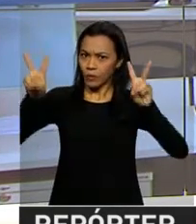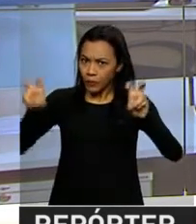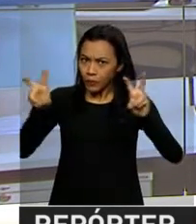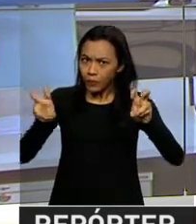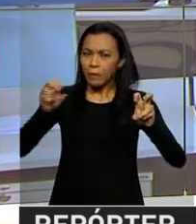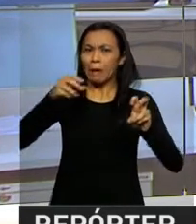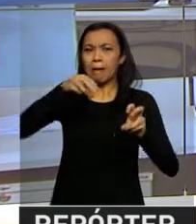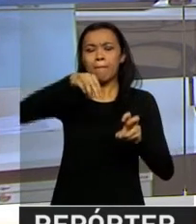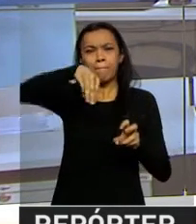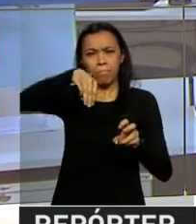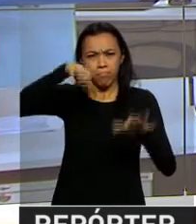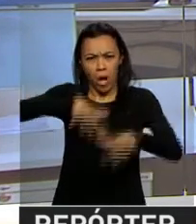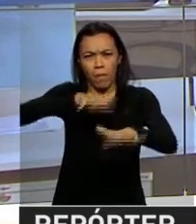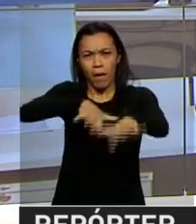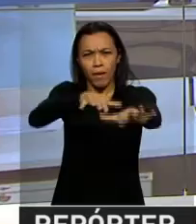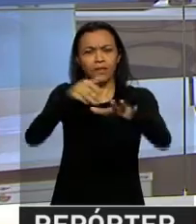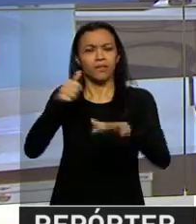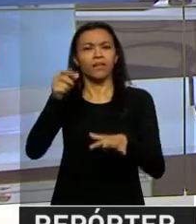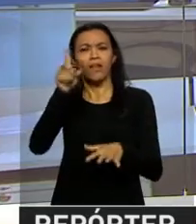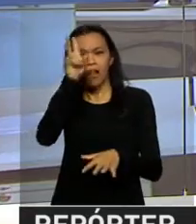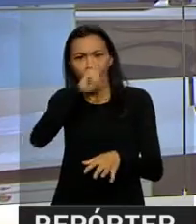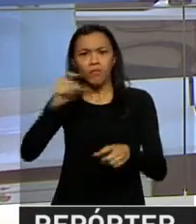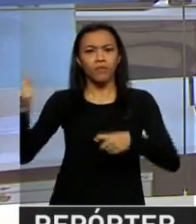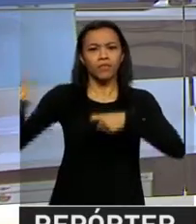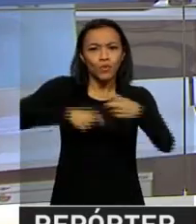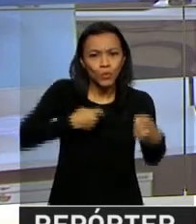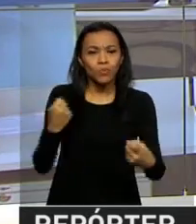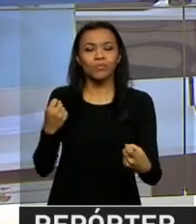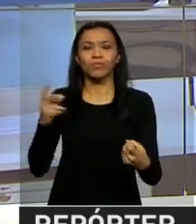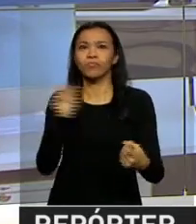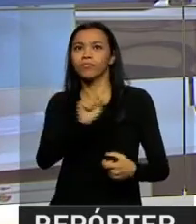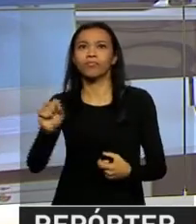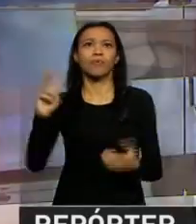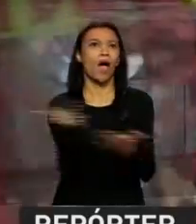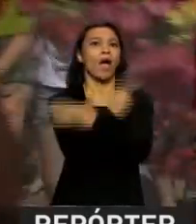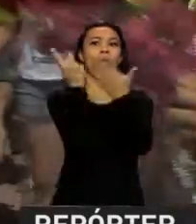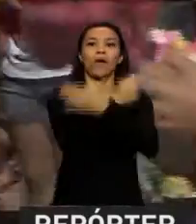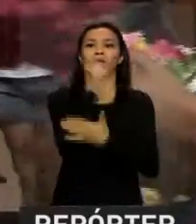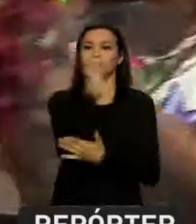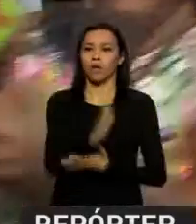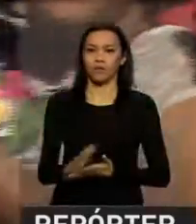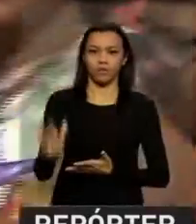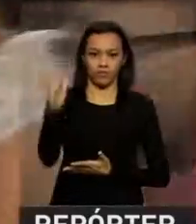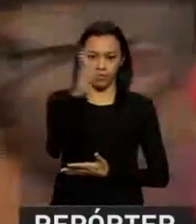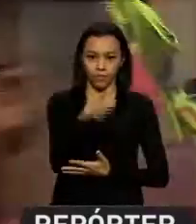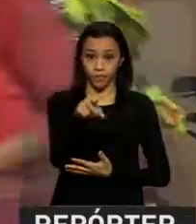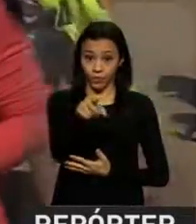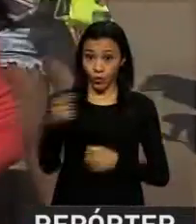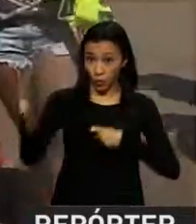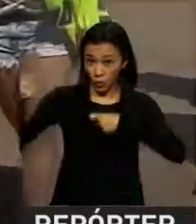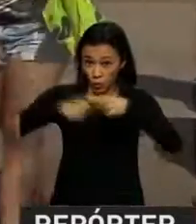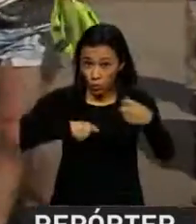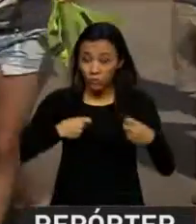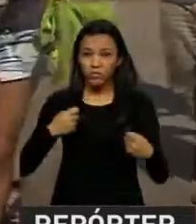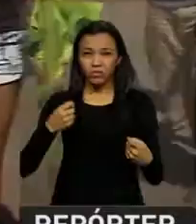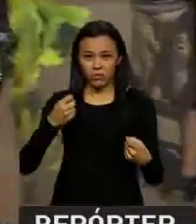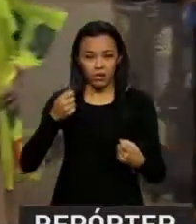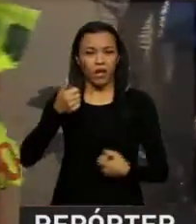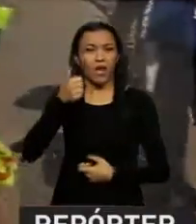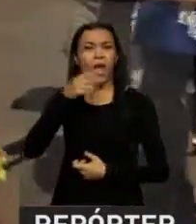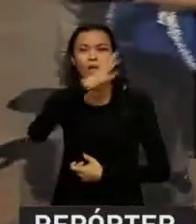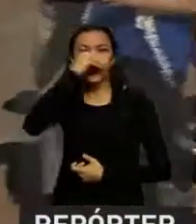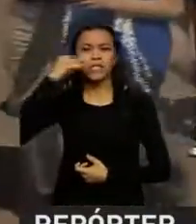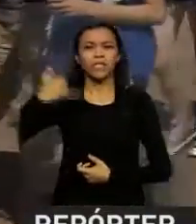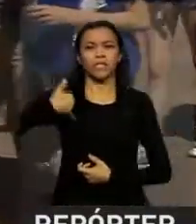um protesto contra recentes casos de estupros no país. O estupro coletivo da adolescente de